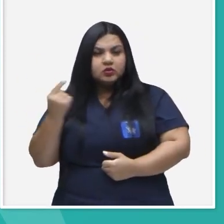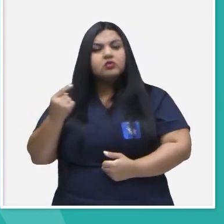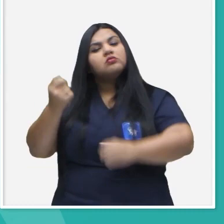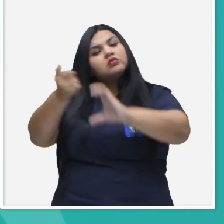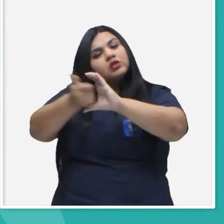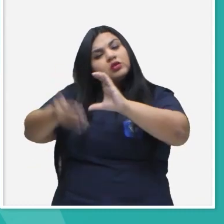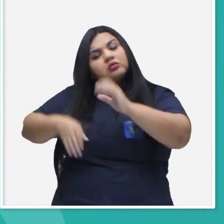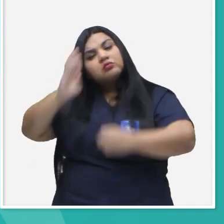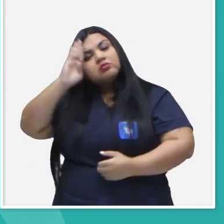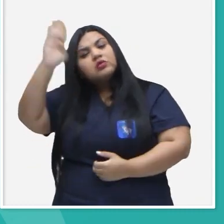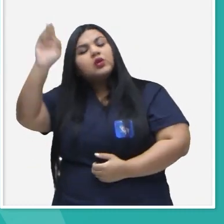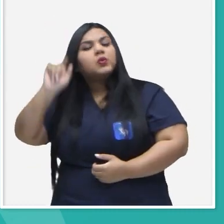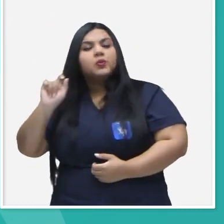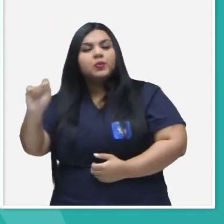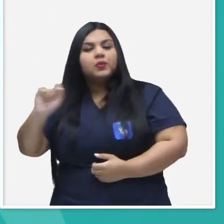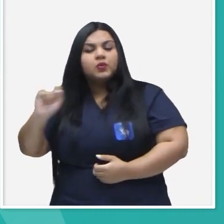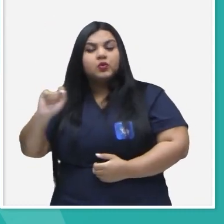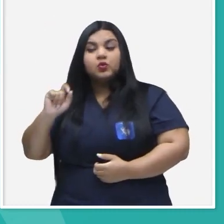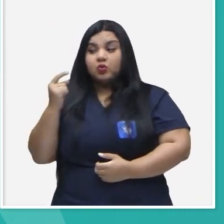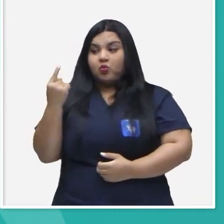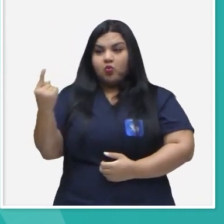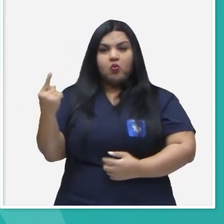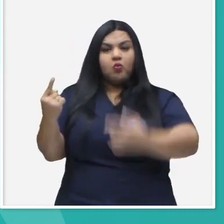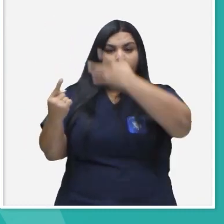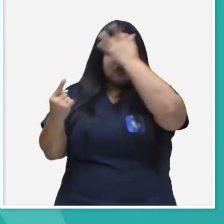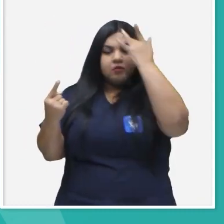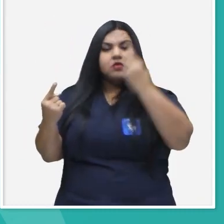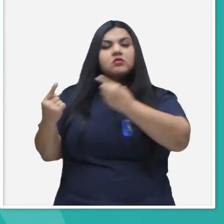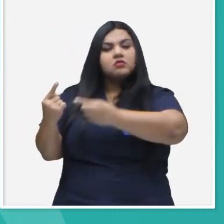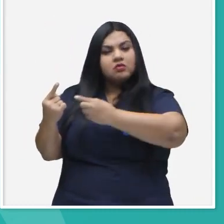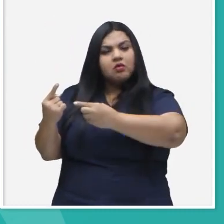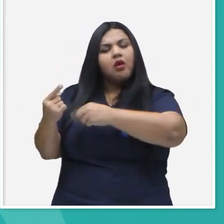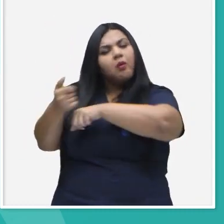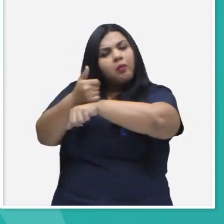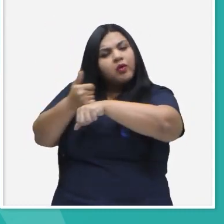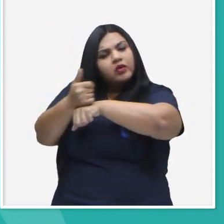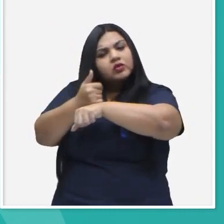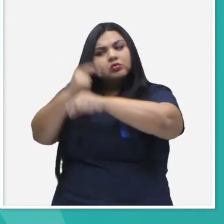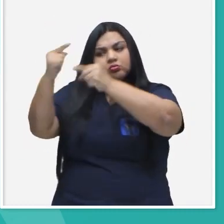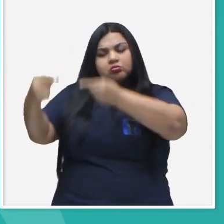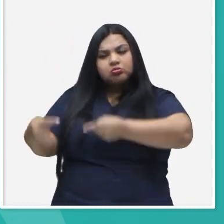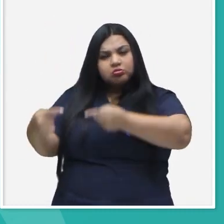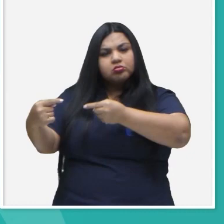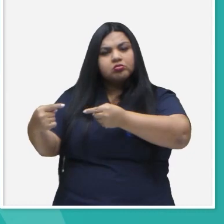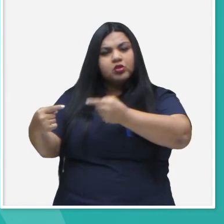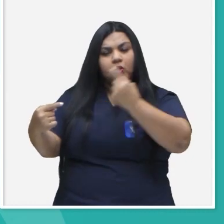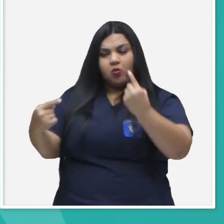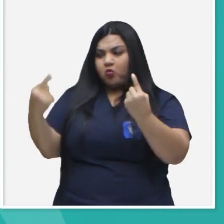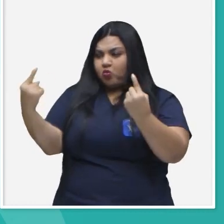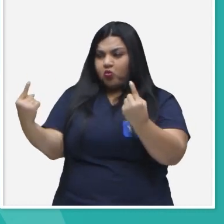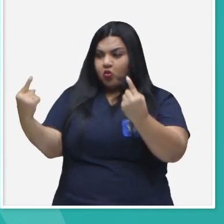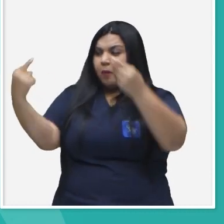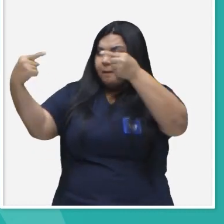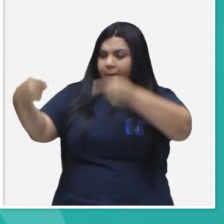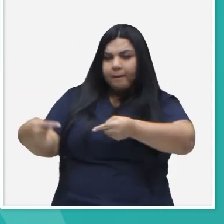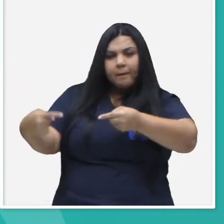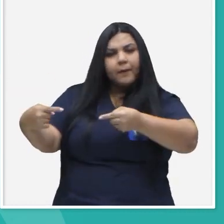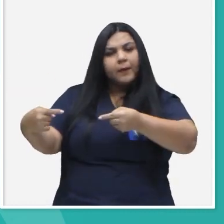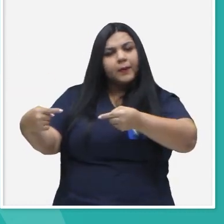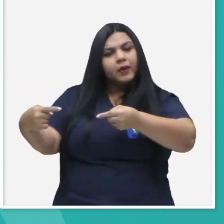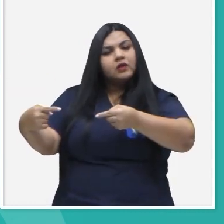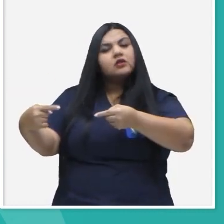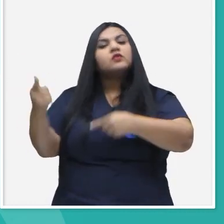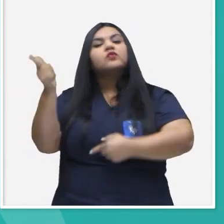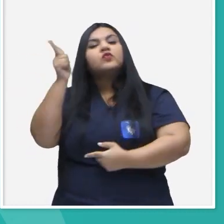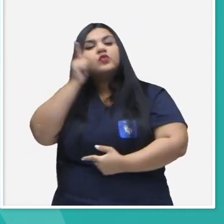característica principal é que só um atleta compete em oposição ao outro. E a